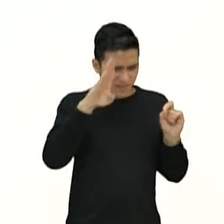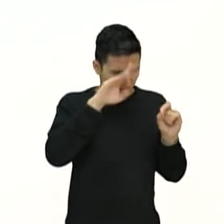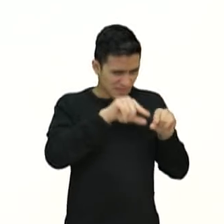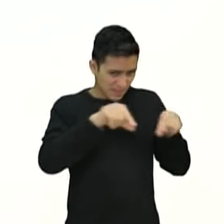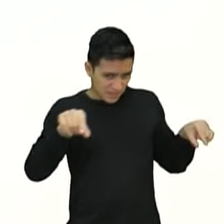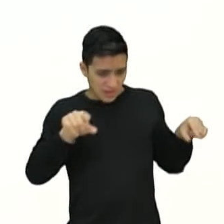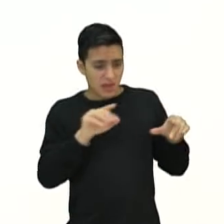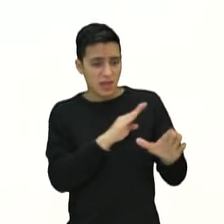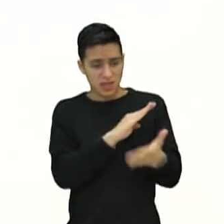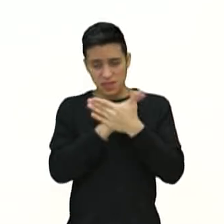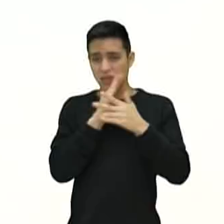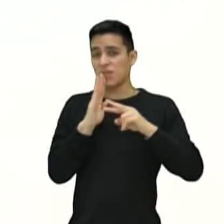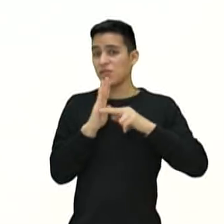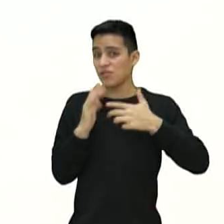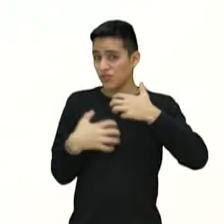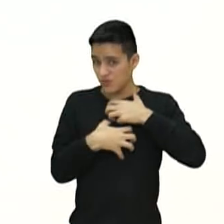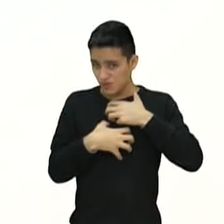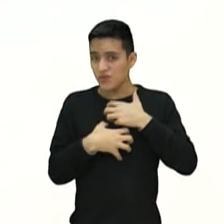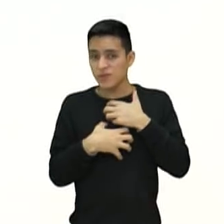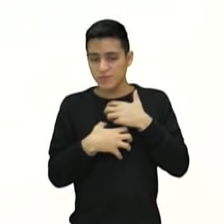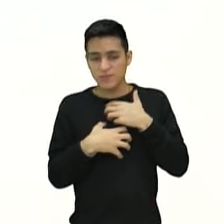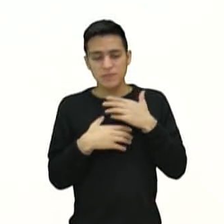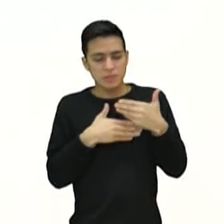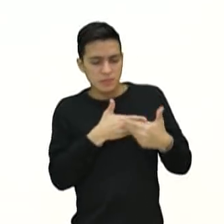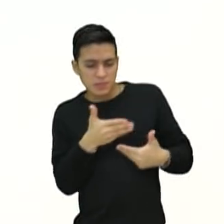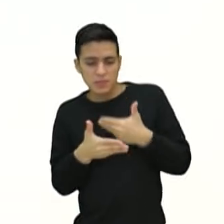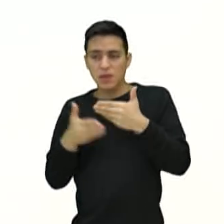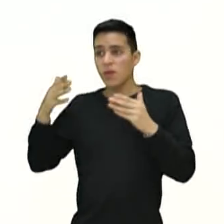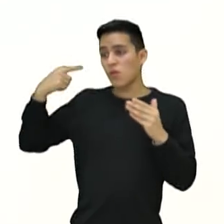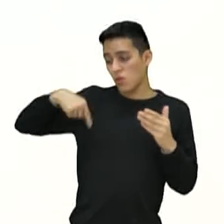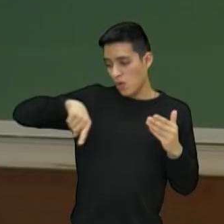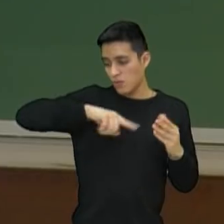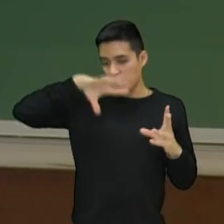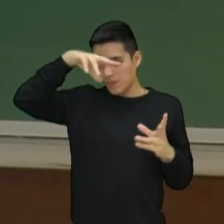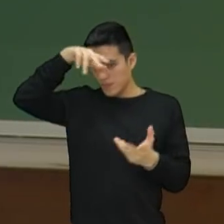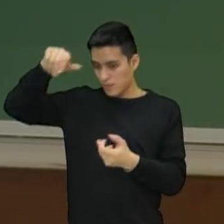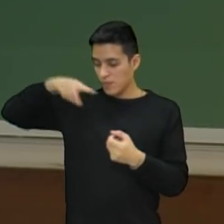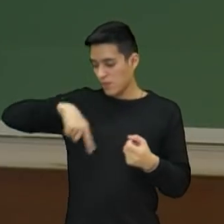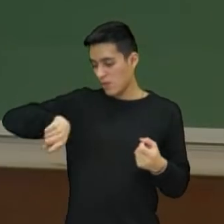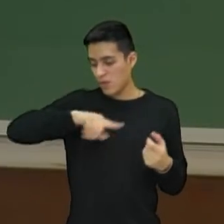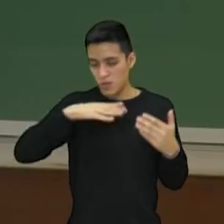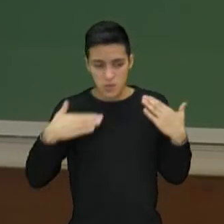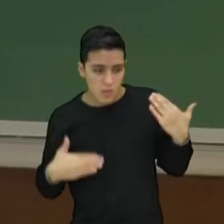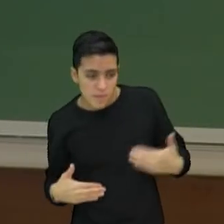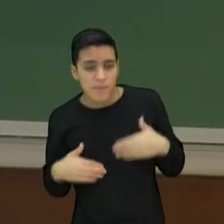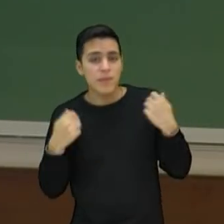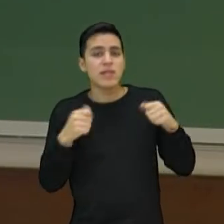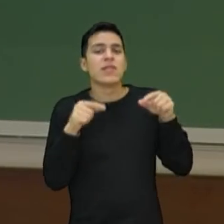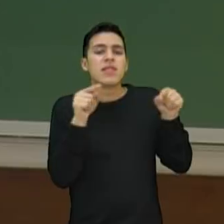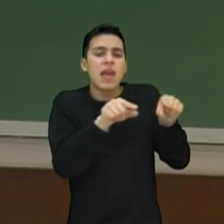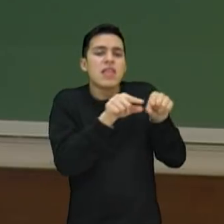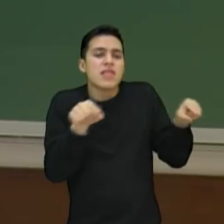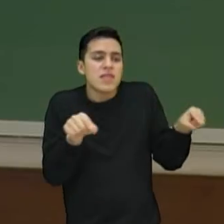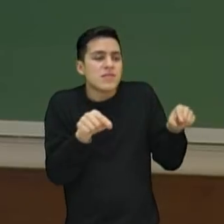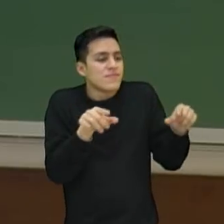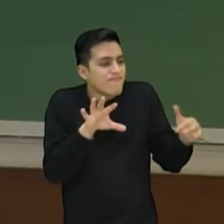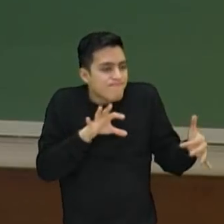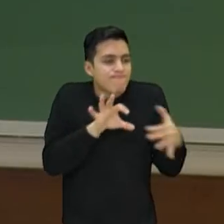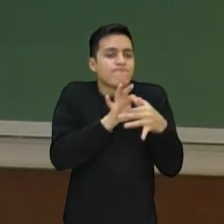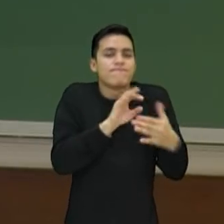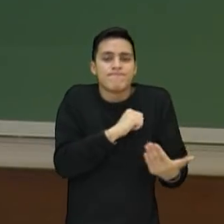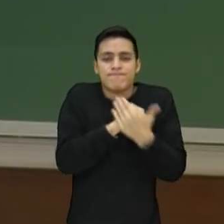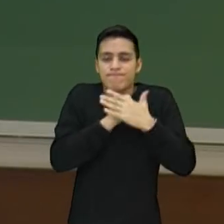nosso, né, olha a progressão do texto, mundo. Nossos corpos precisam desse sentido para se